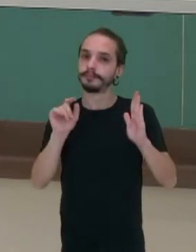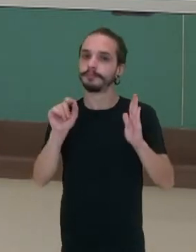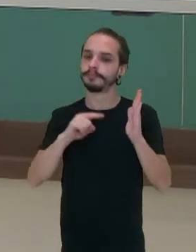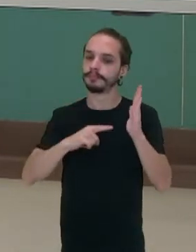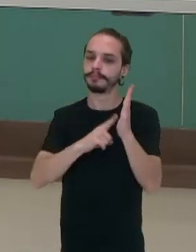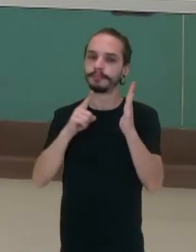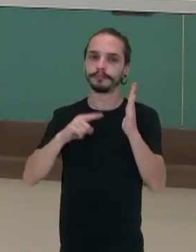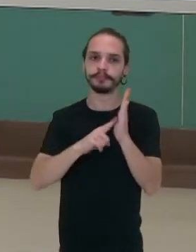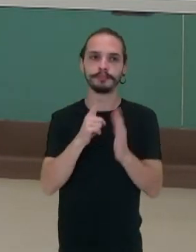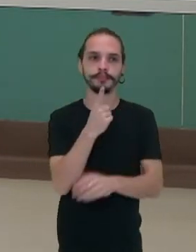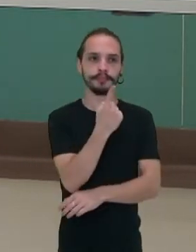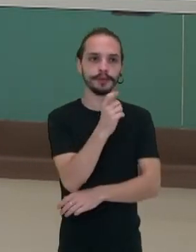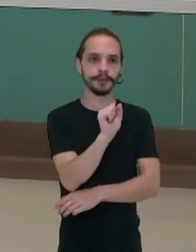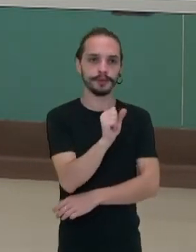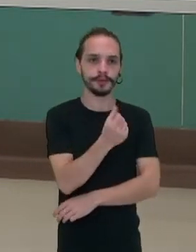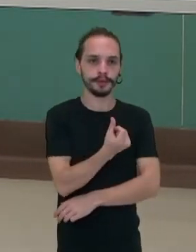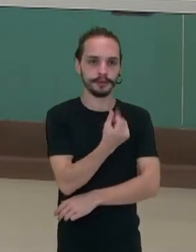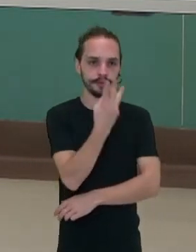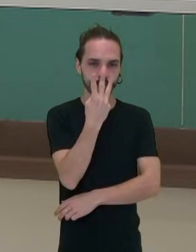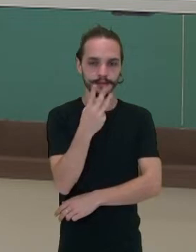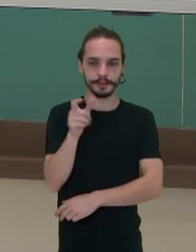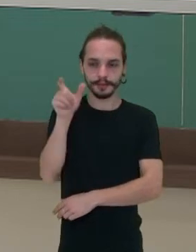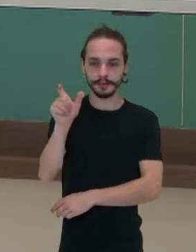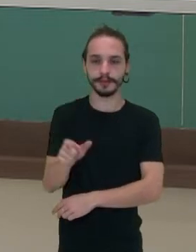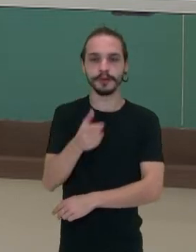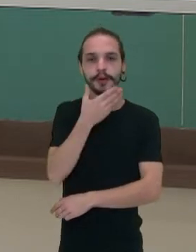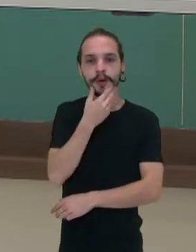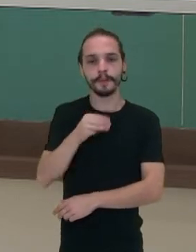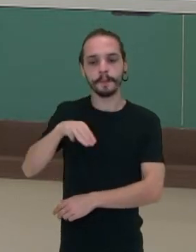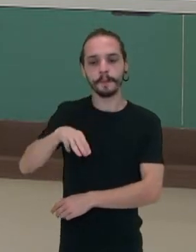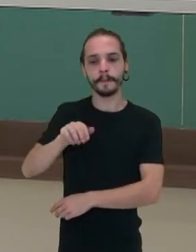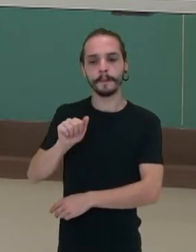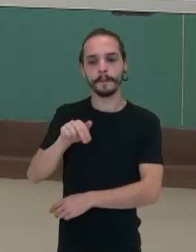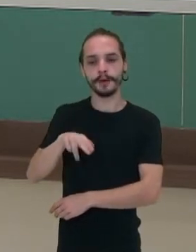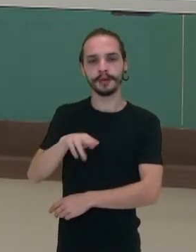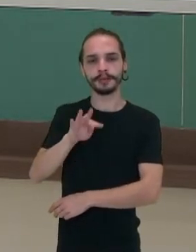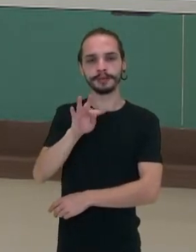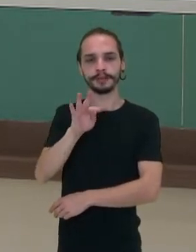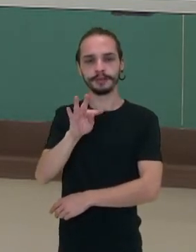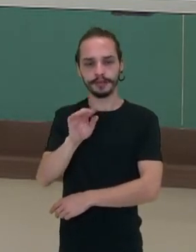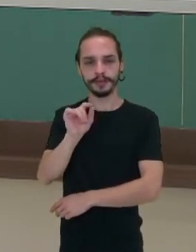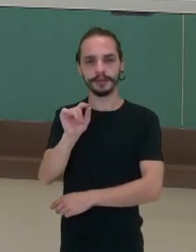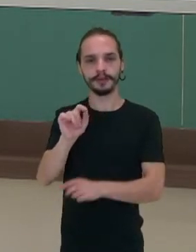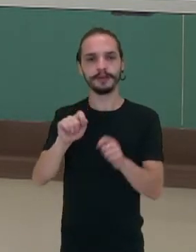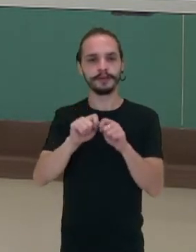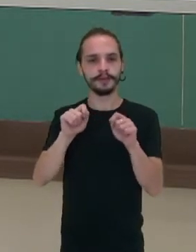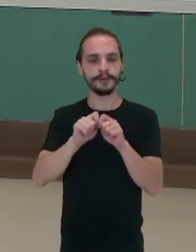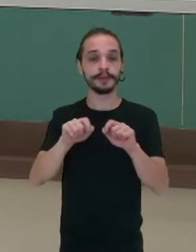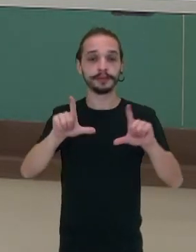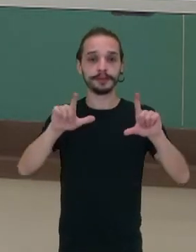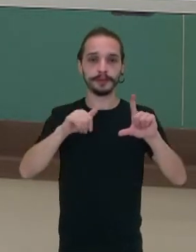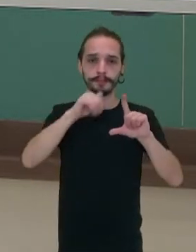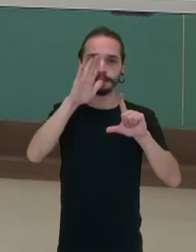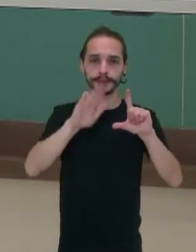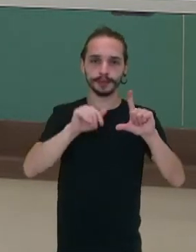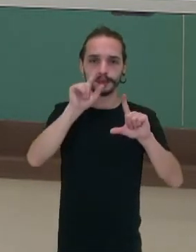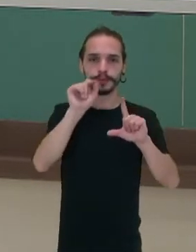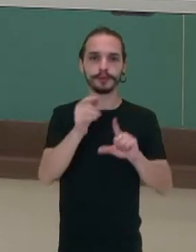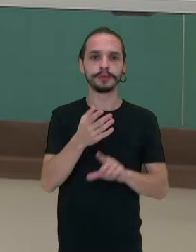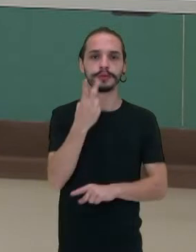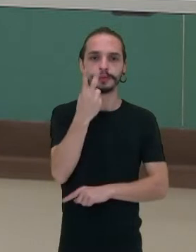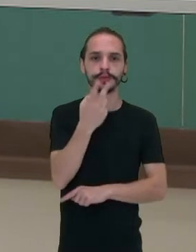1863 é a data que Edouard Manet, que é outro pintor, Edouard Manet fez uma pintura chamada Almoço na Relva, que ele colocou duas pessoas